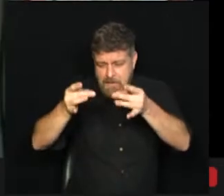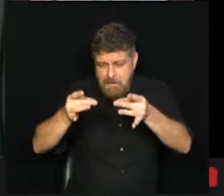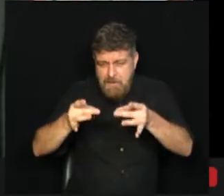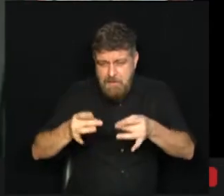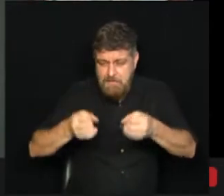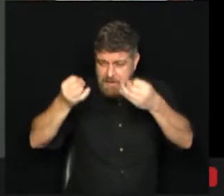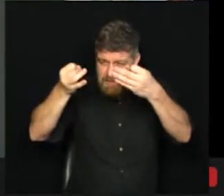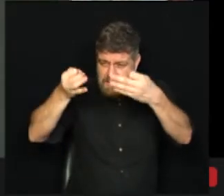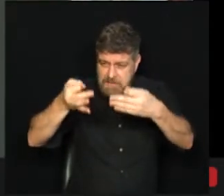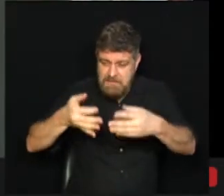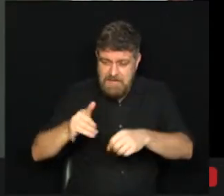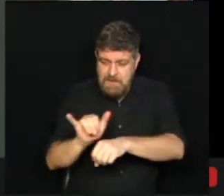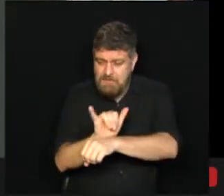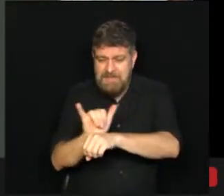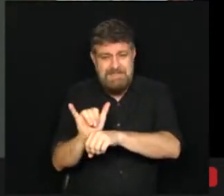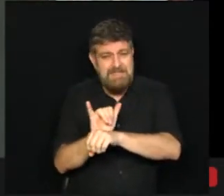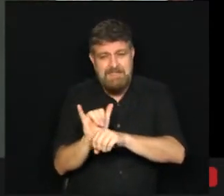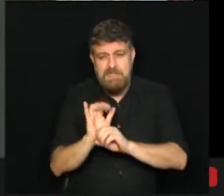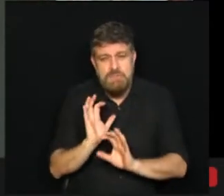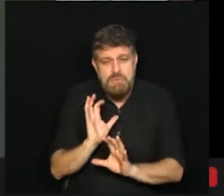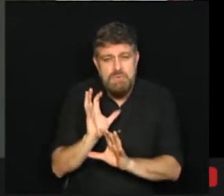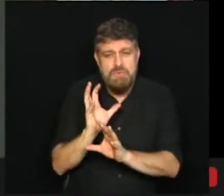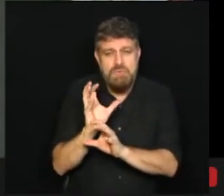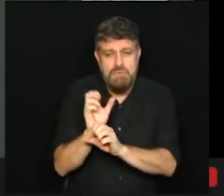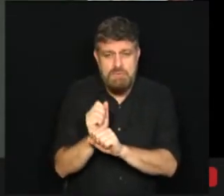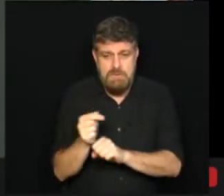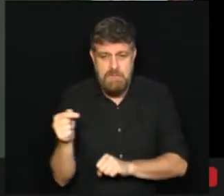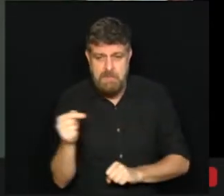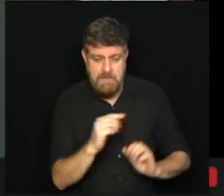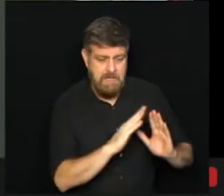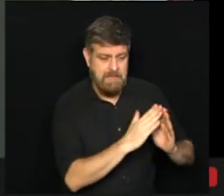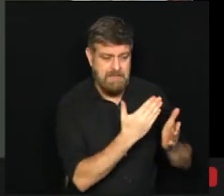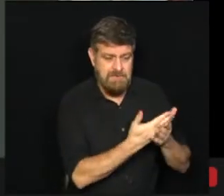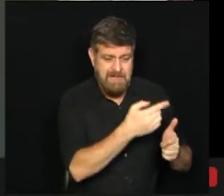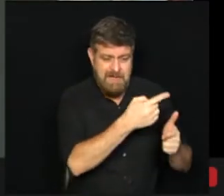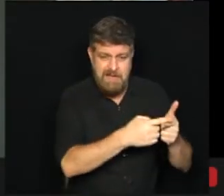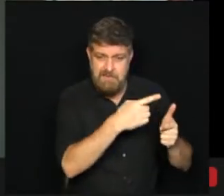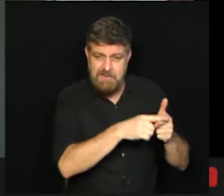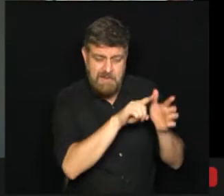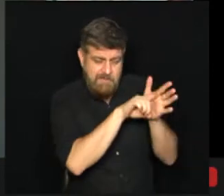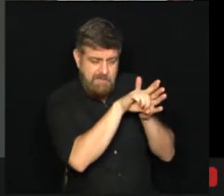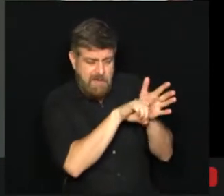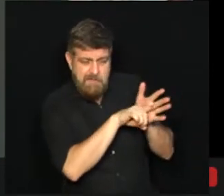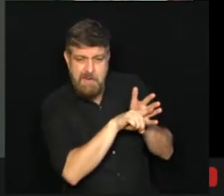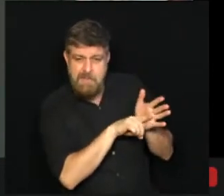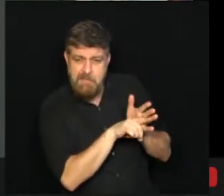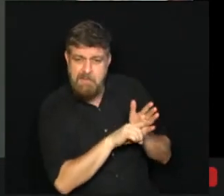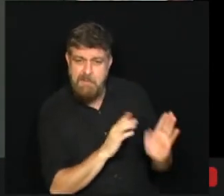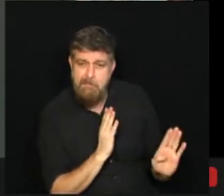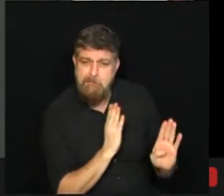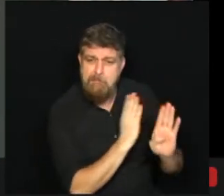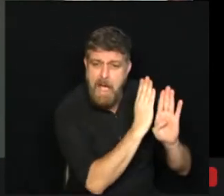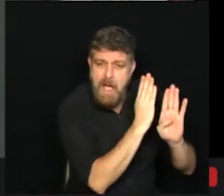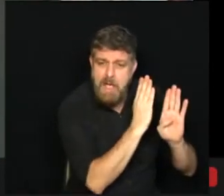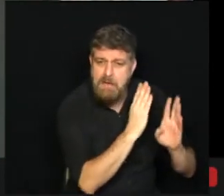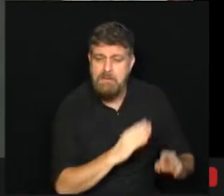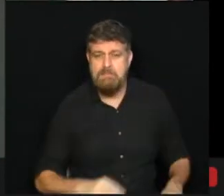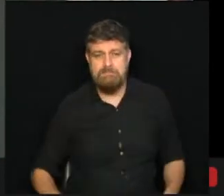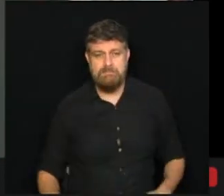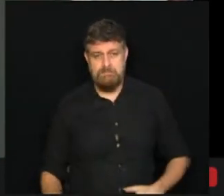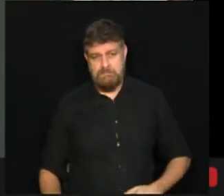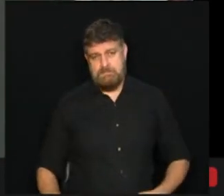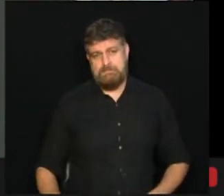caminhos possíveis para que se possa apurar esse caso especificamente. Agora,